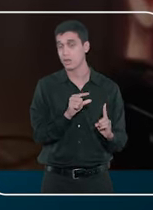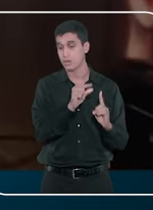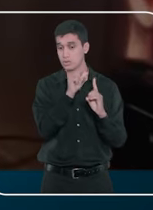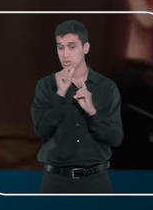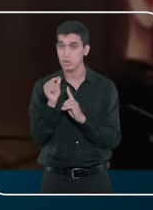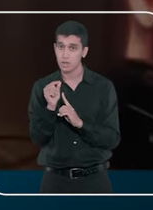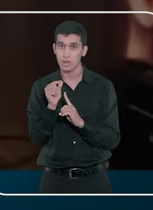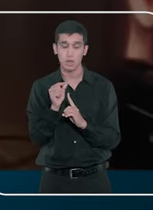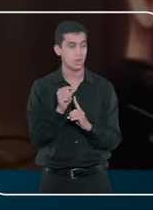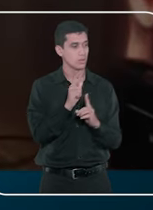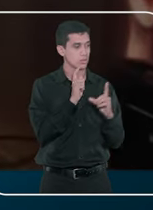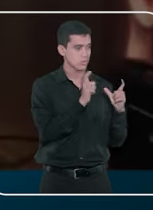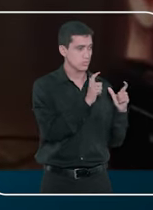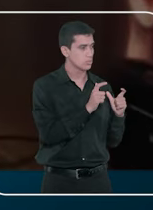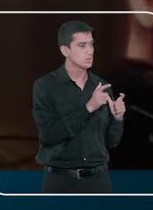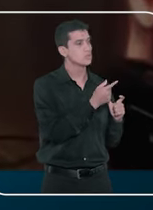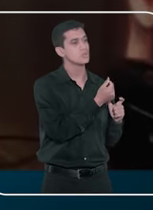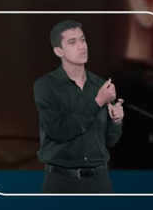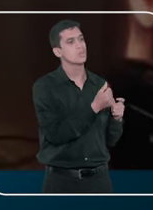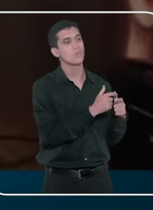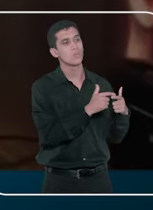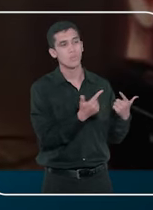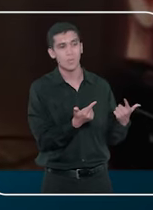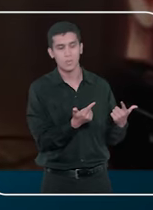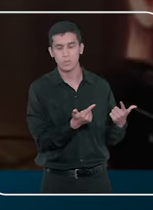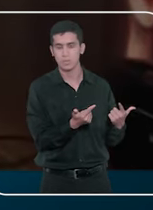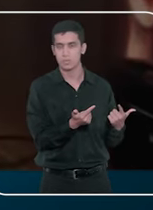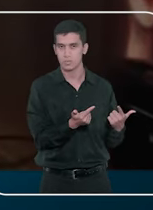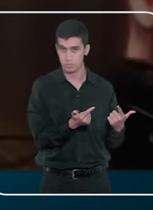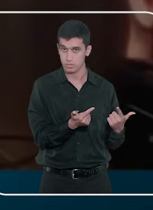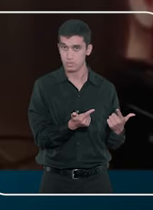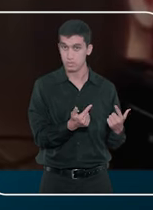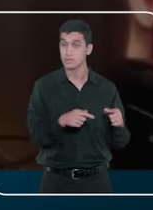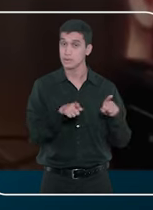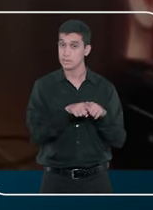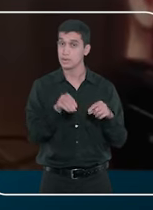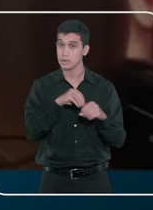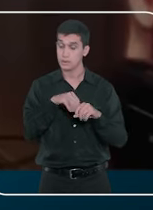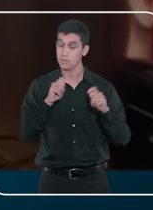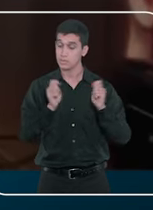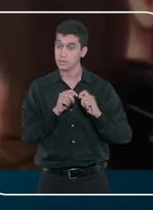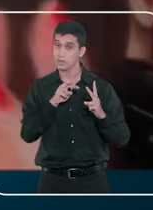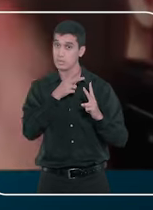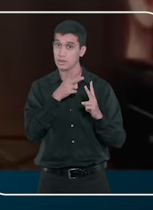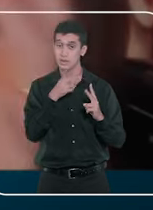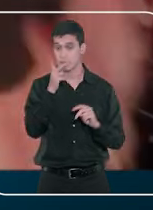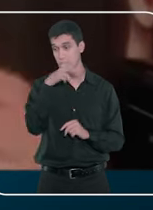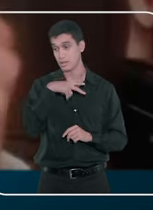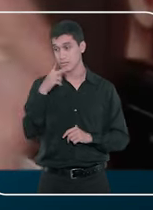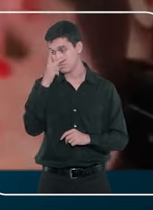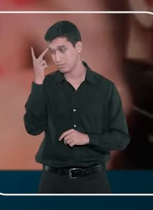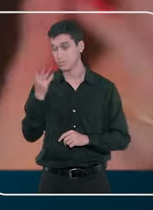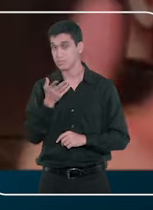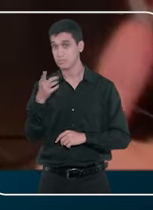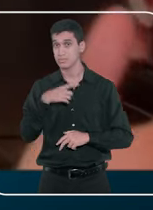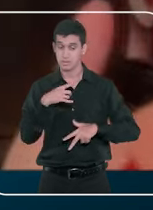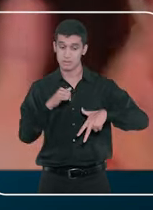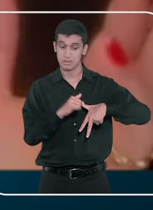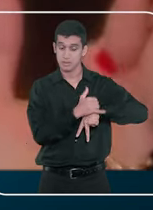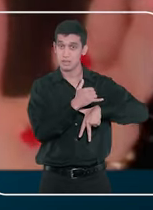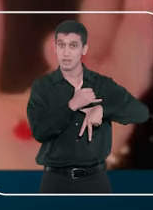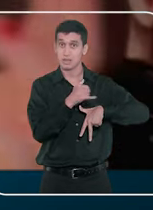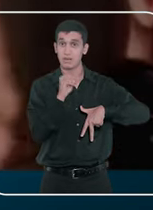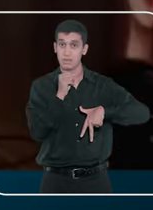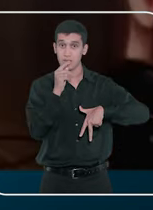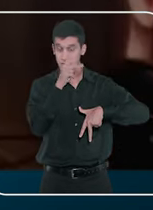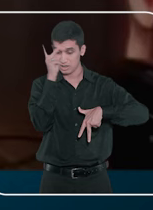localização desses valores. Ou ainda, na eventual hipótese de haver vítimas que estejam em contexto de privação de